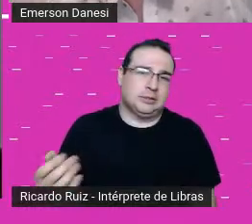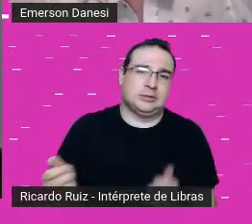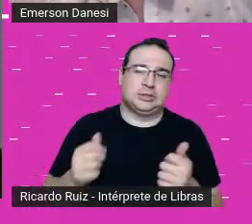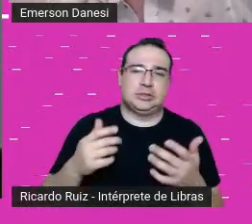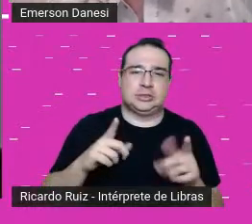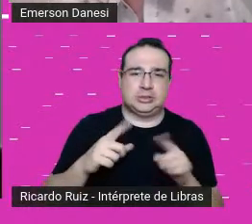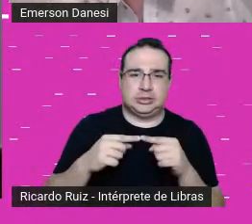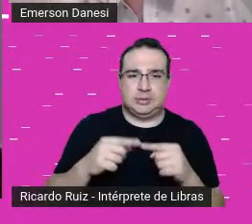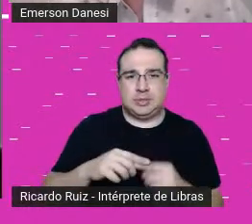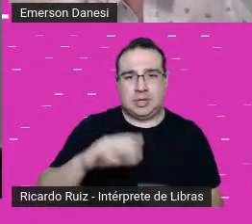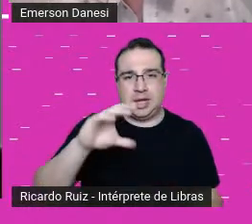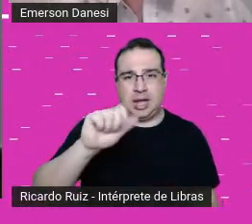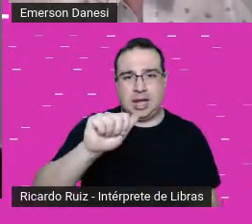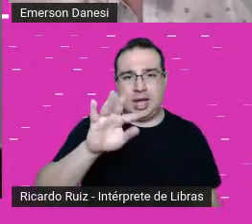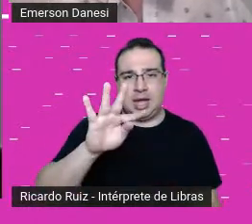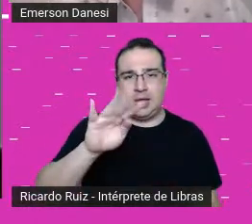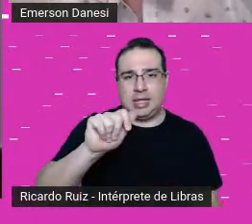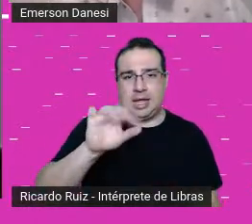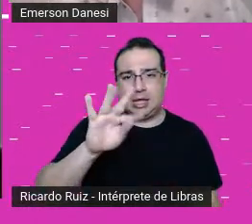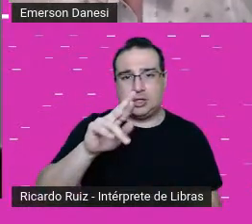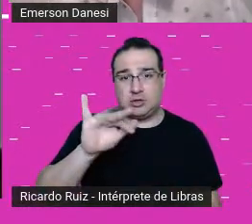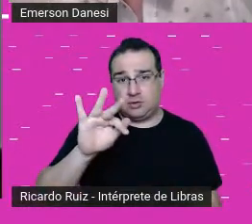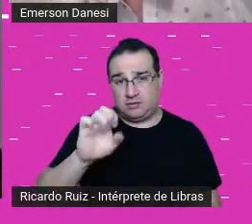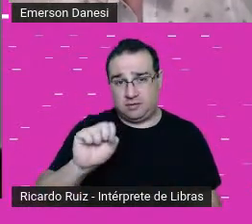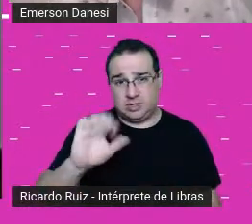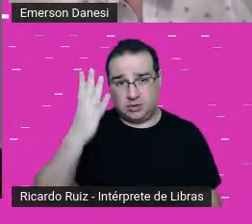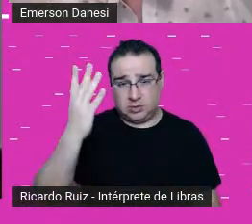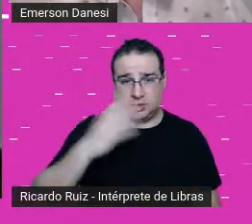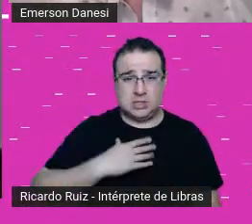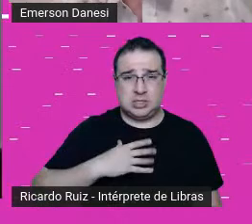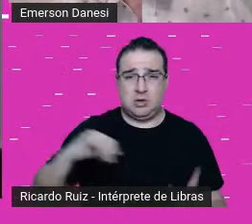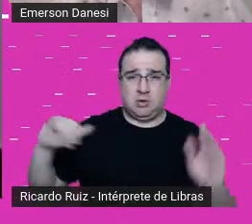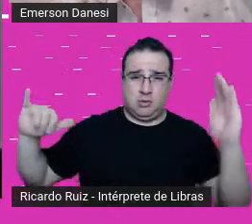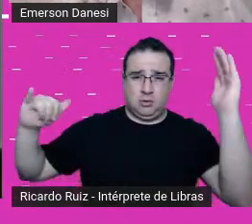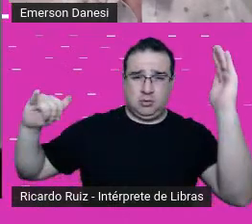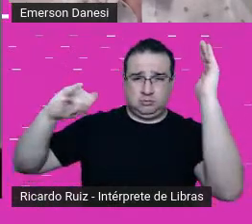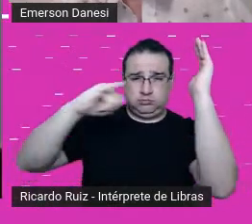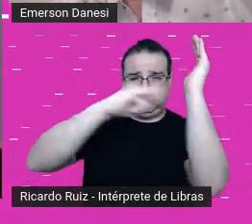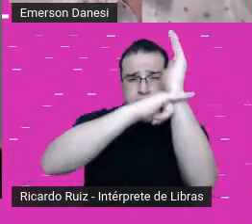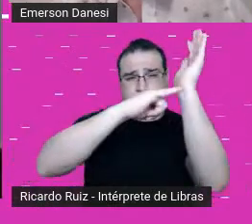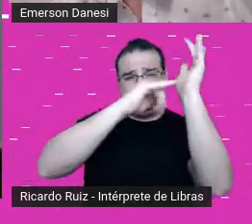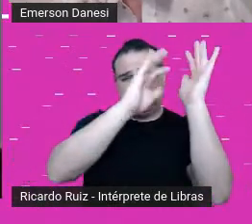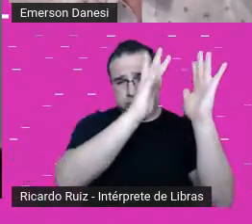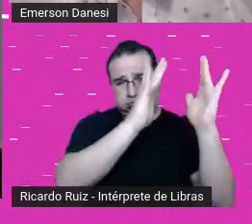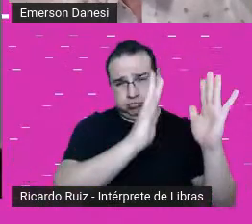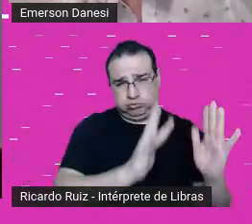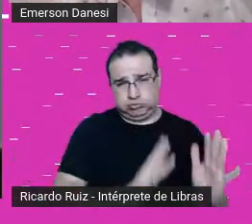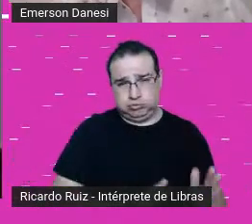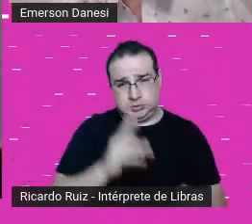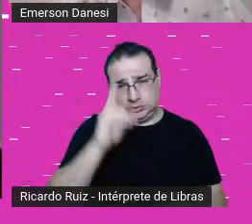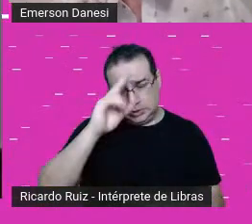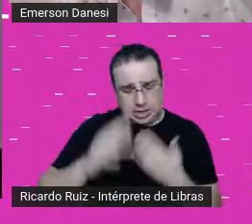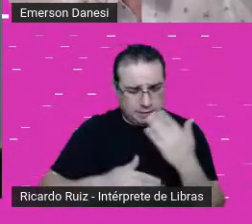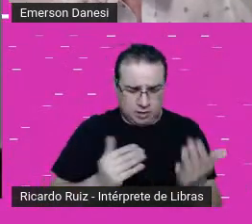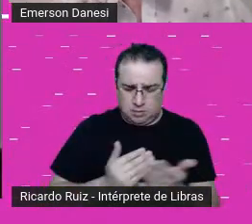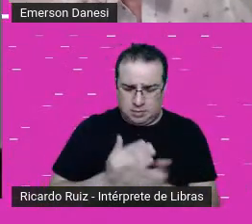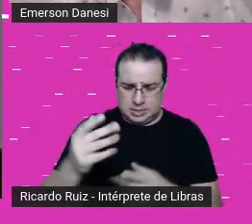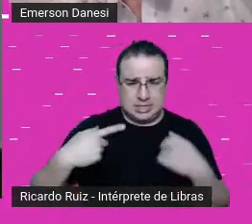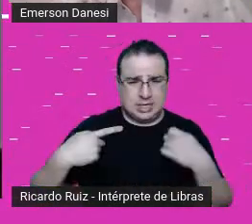catástrofes. Eu lembro que eu estava no CPT quando aconteceu o atentado de 2001 e ele estava devastado e falando já que seria a próxima guerra.